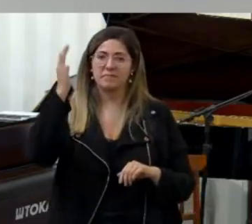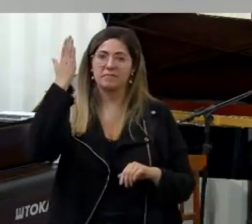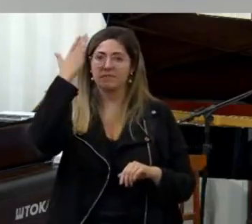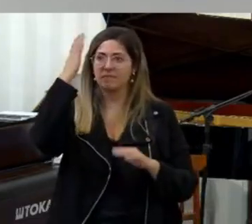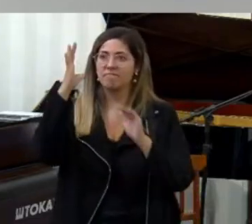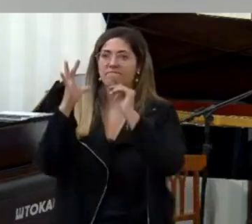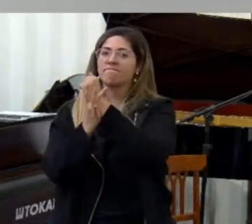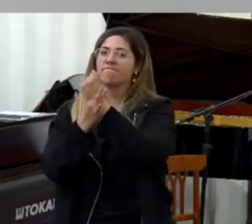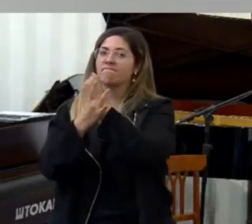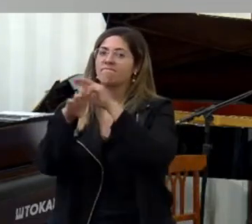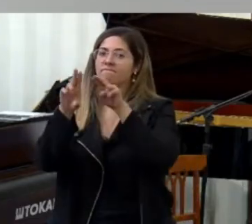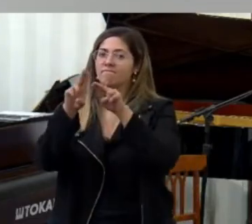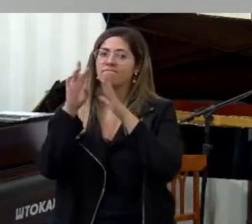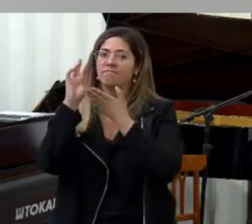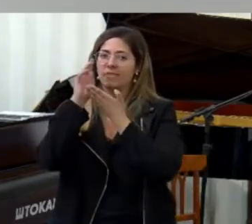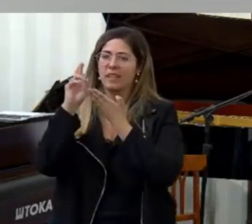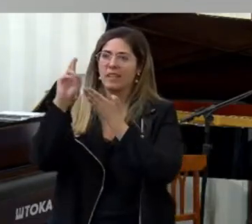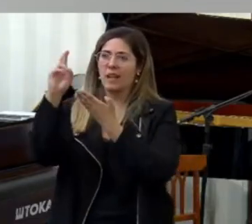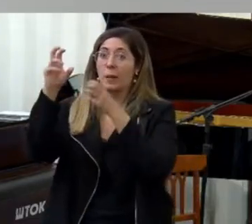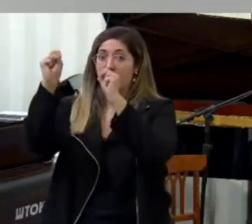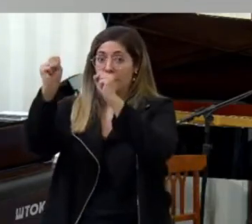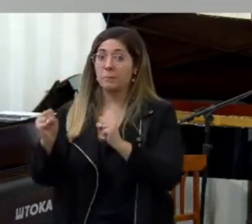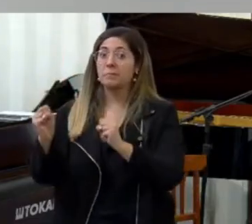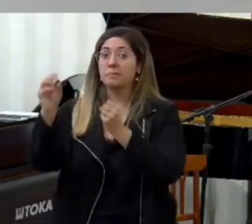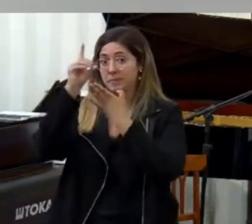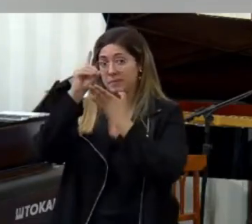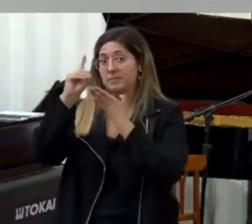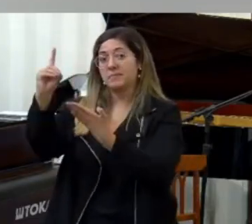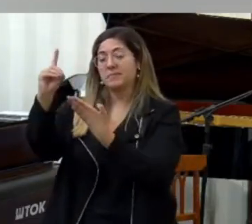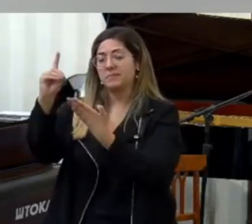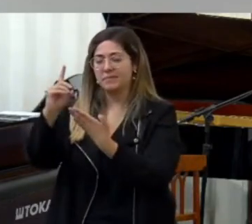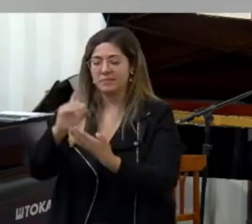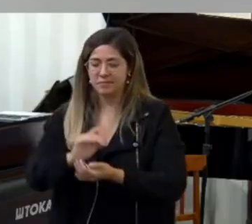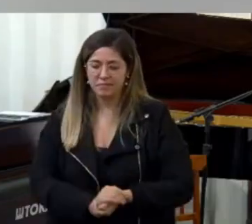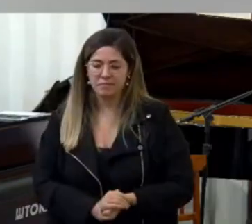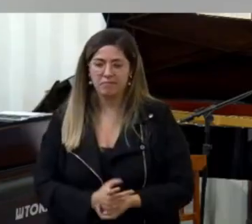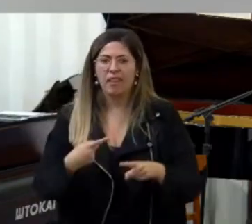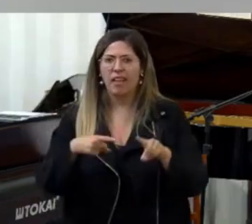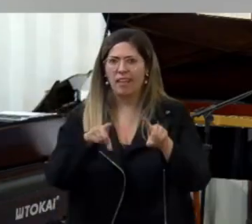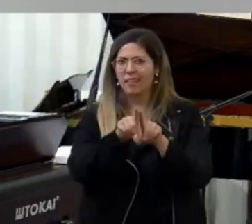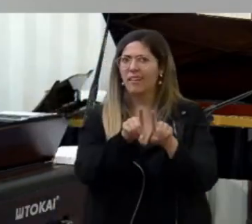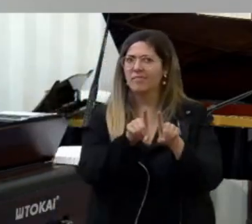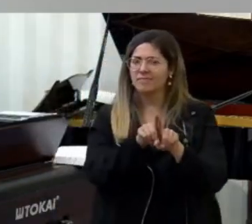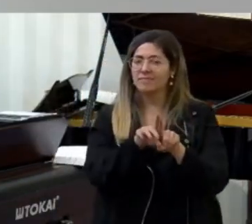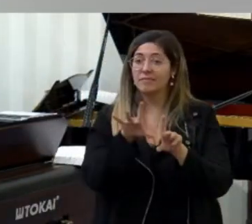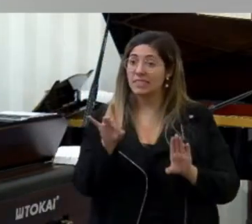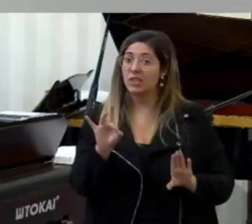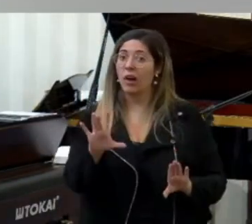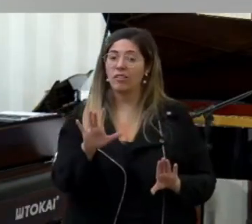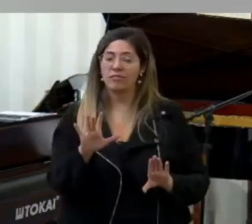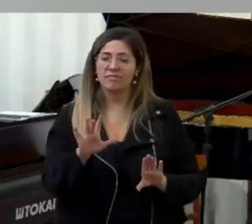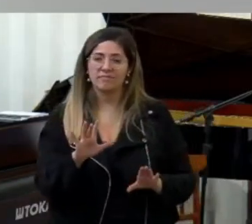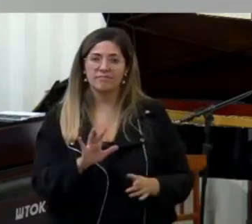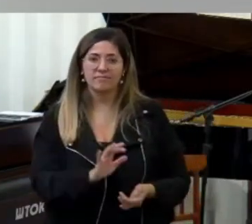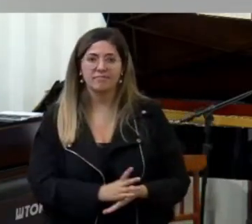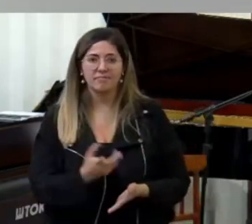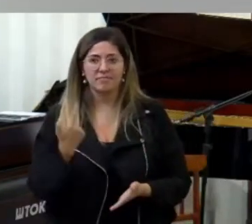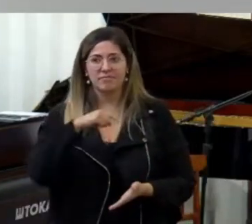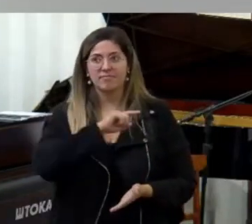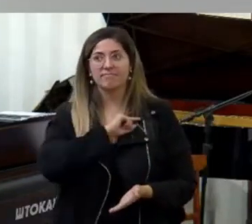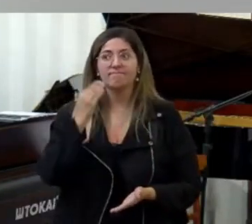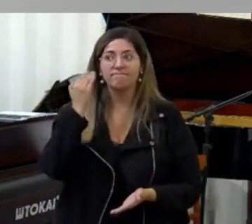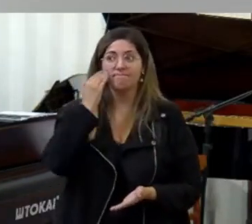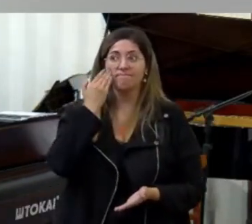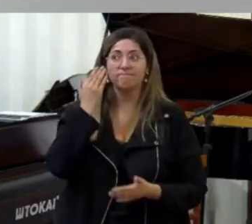estar no Senhor, na soberania do Senhor. E então, provavelmente, só assim a gente consegue compreender o que